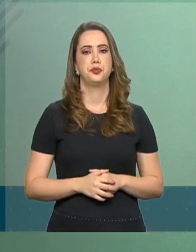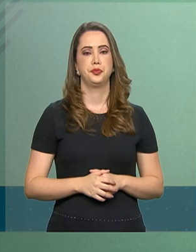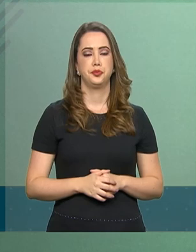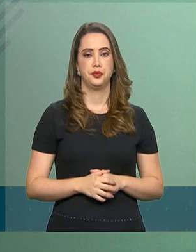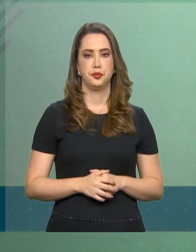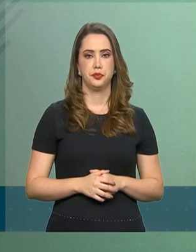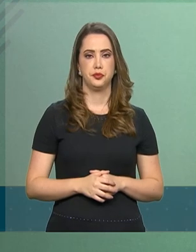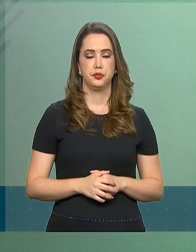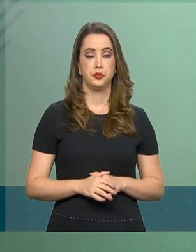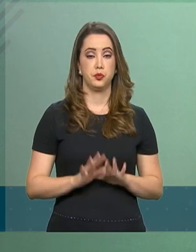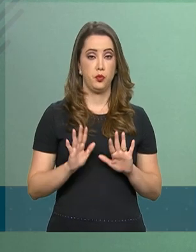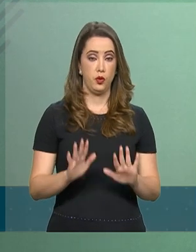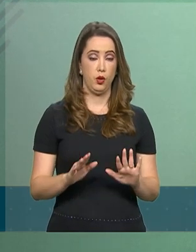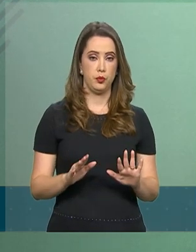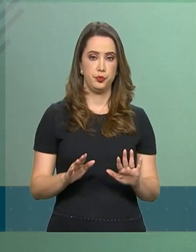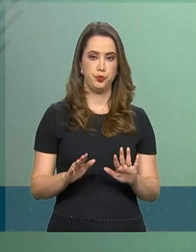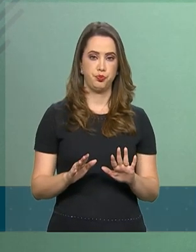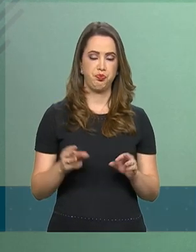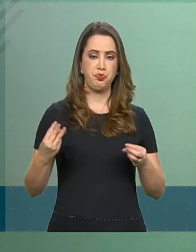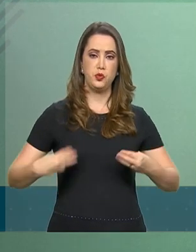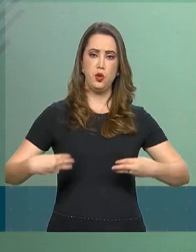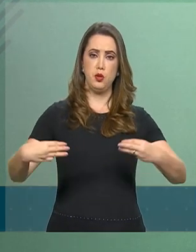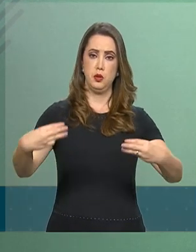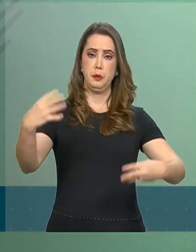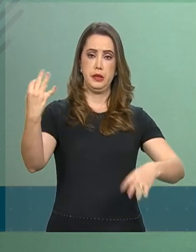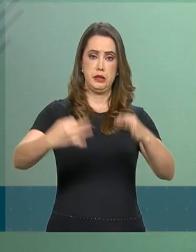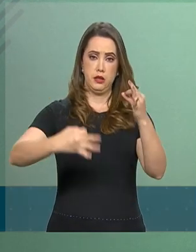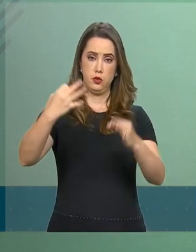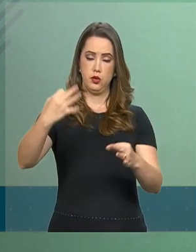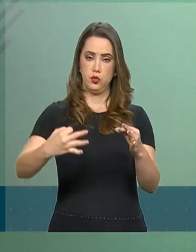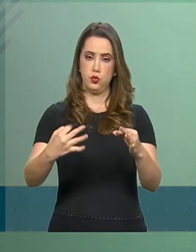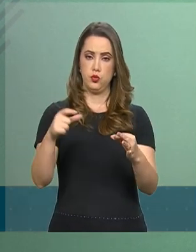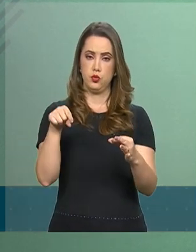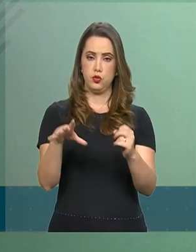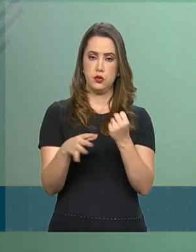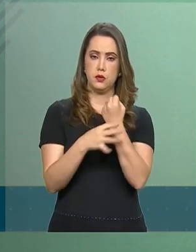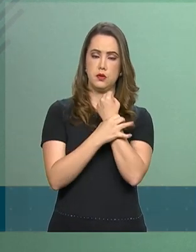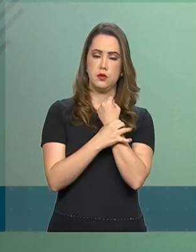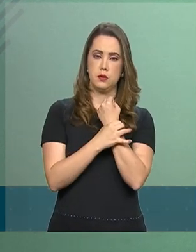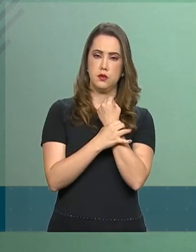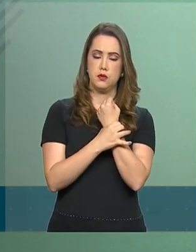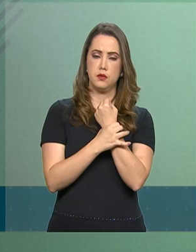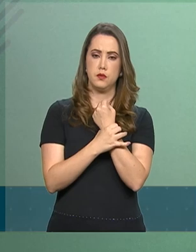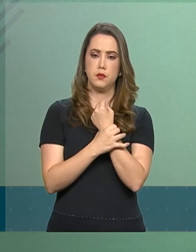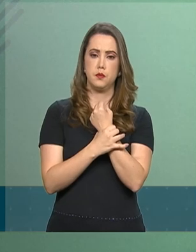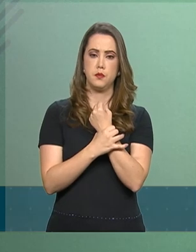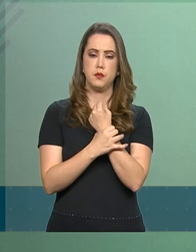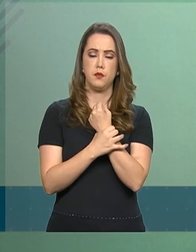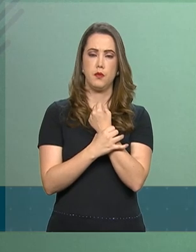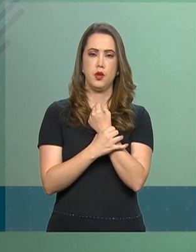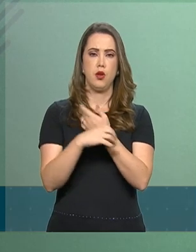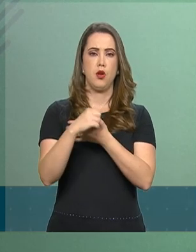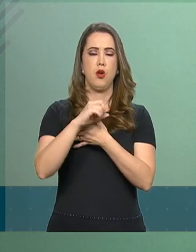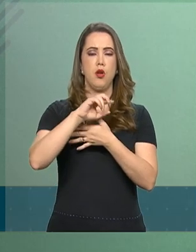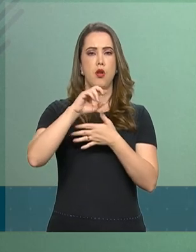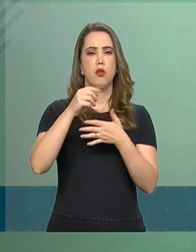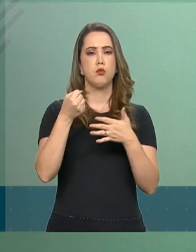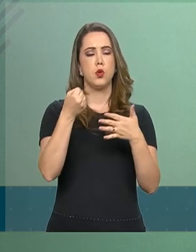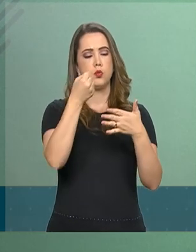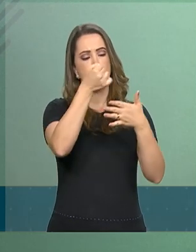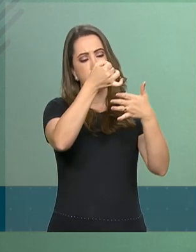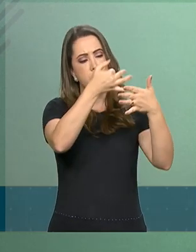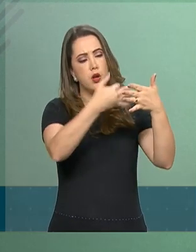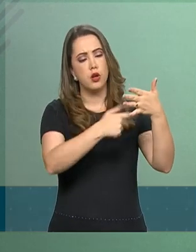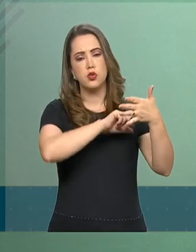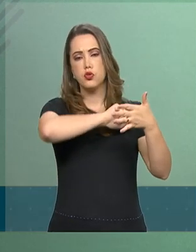o ministério da justiça e segurança pública relacionou várias iniciativas adotadas